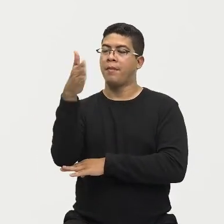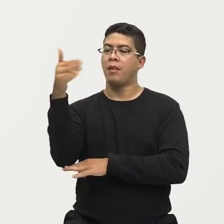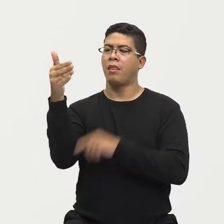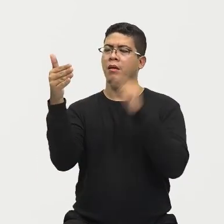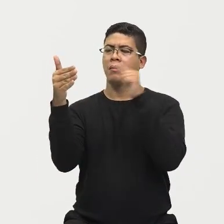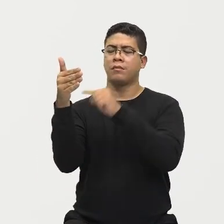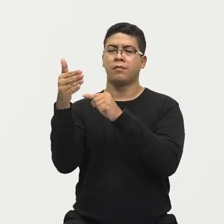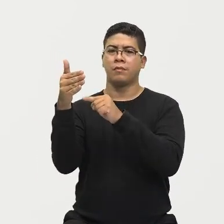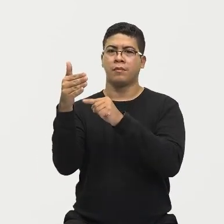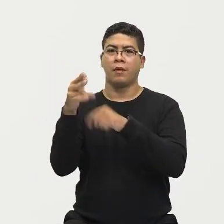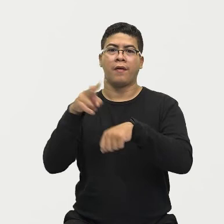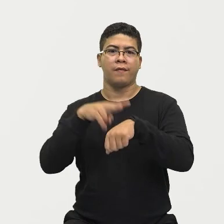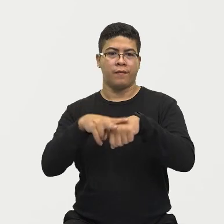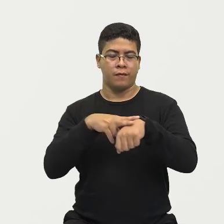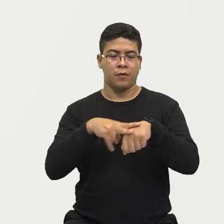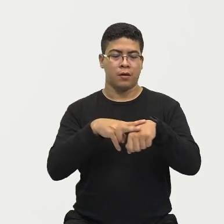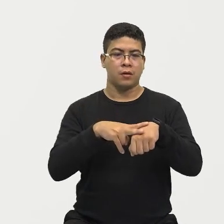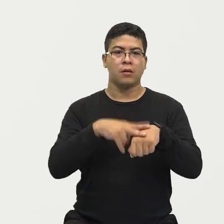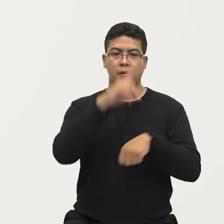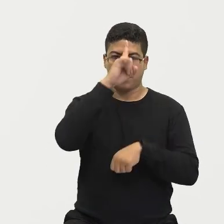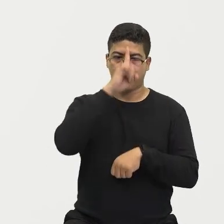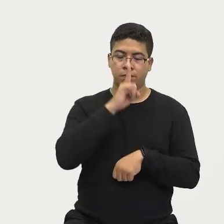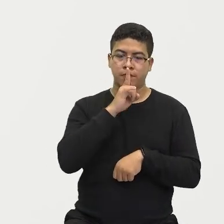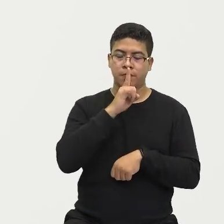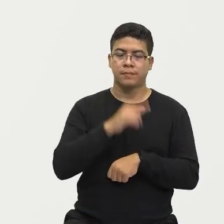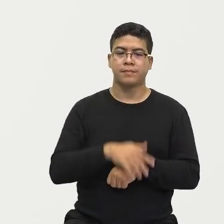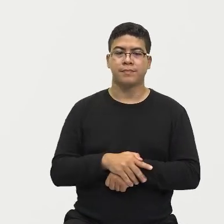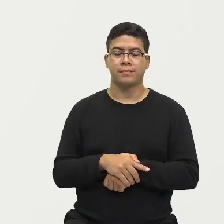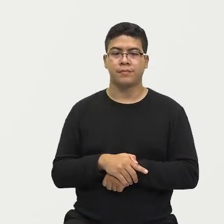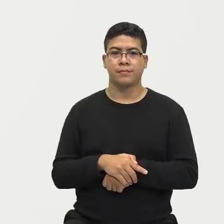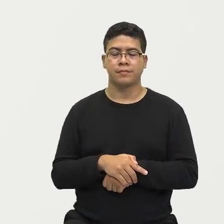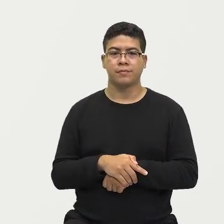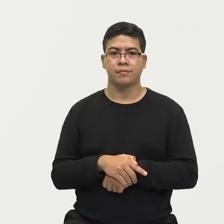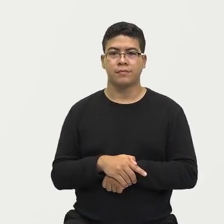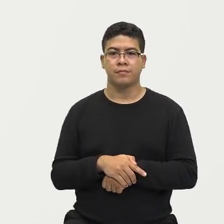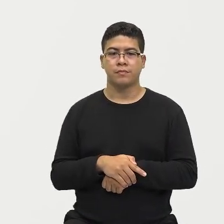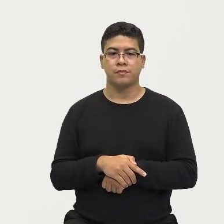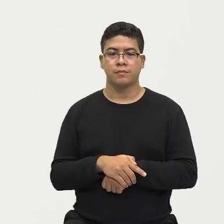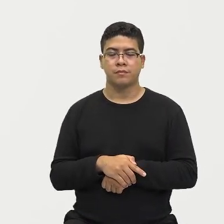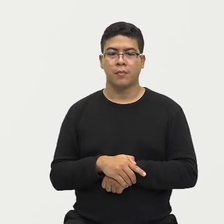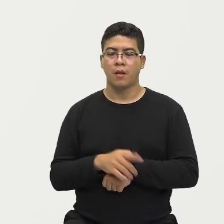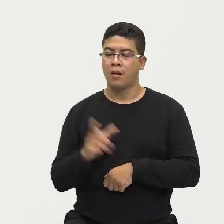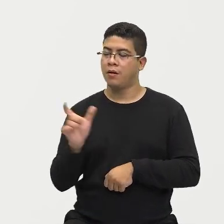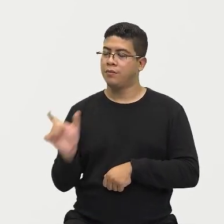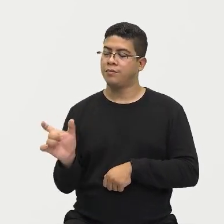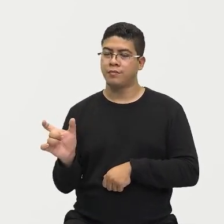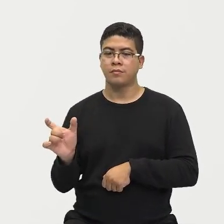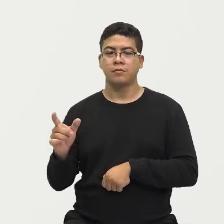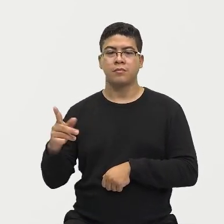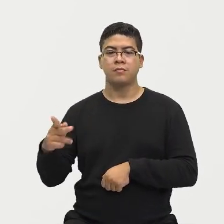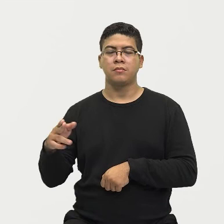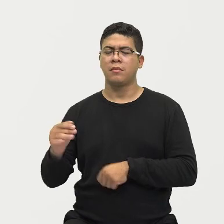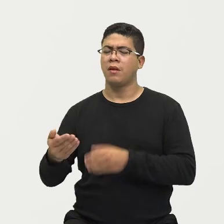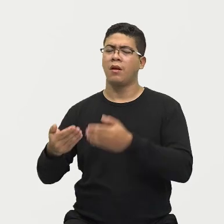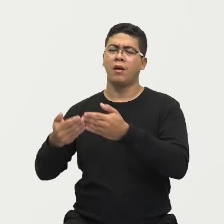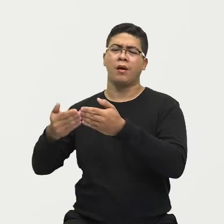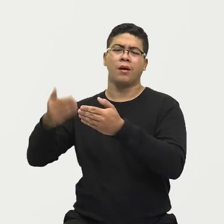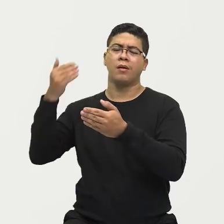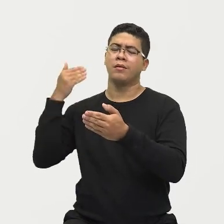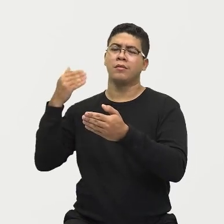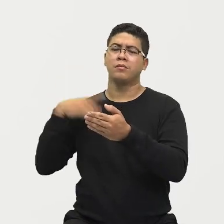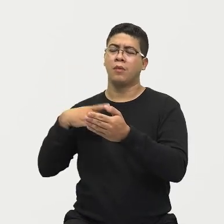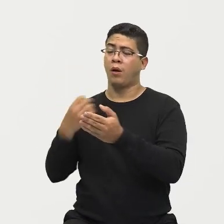nomes. Primitivo, por quê? Porque daqui que vai originar outras palavras, né?